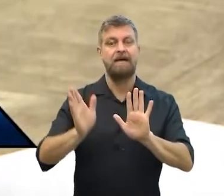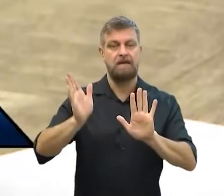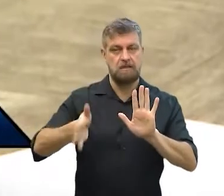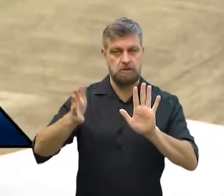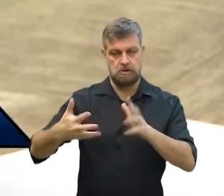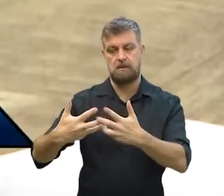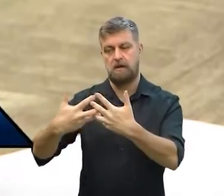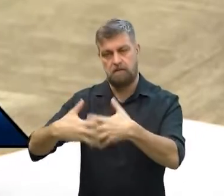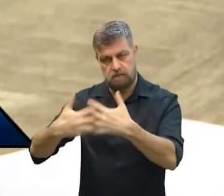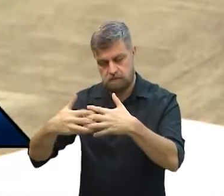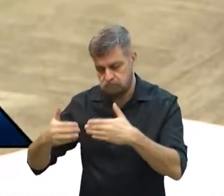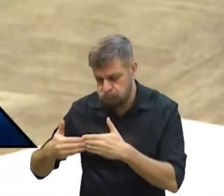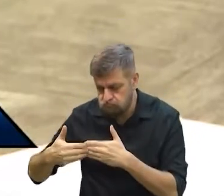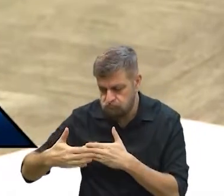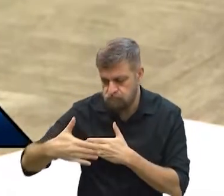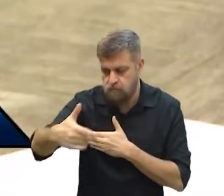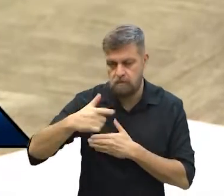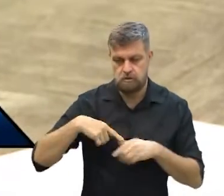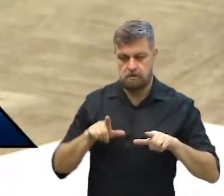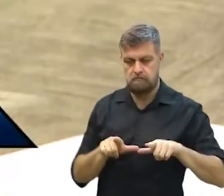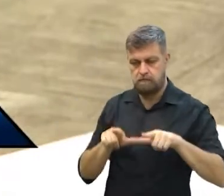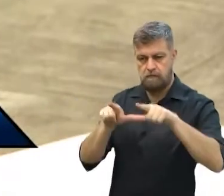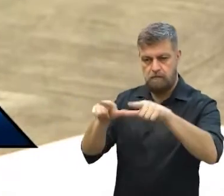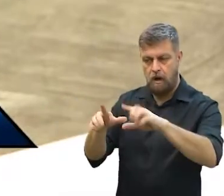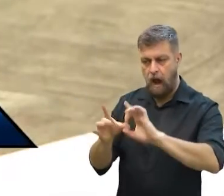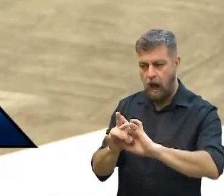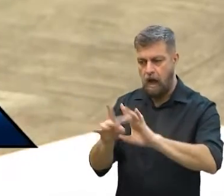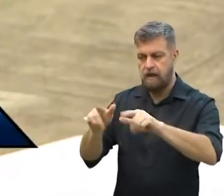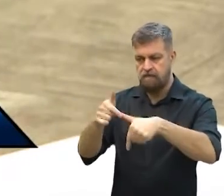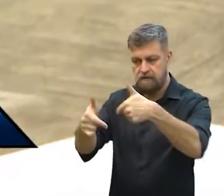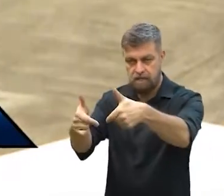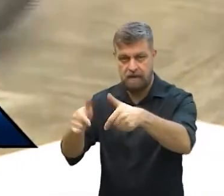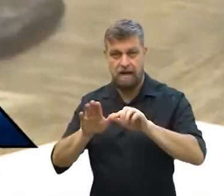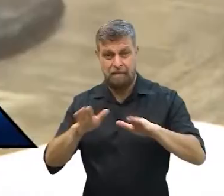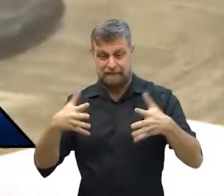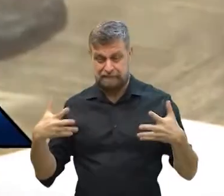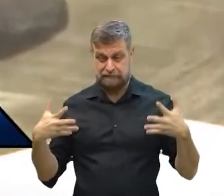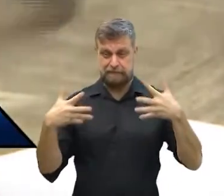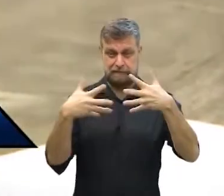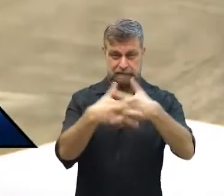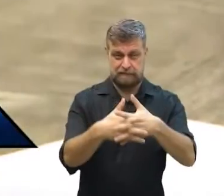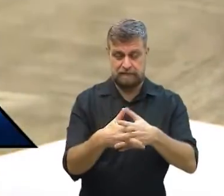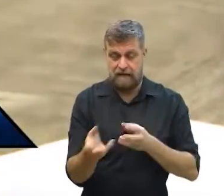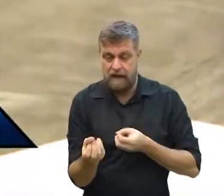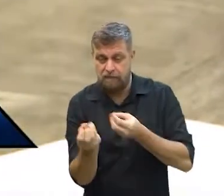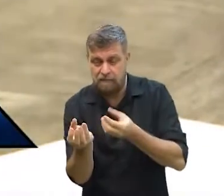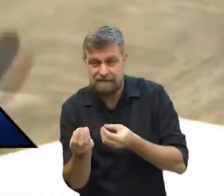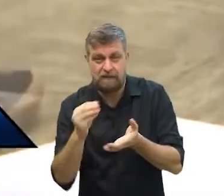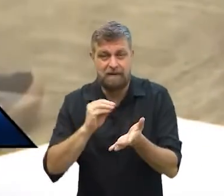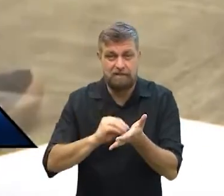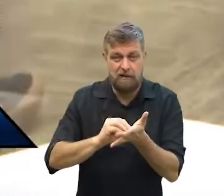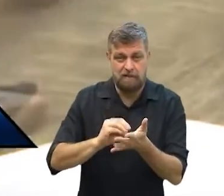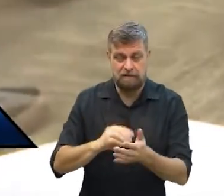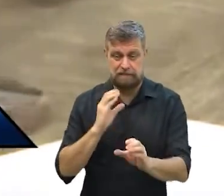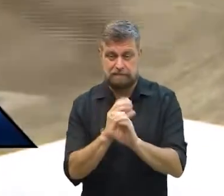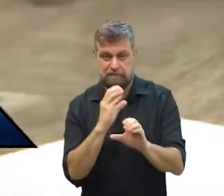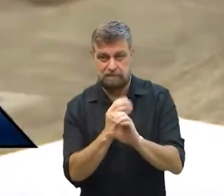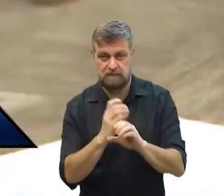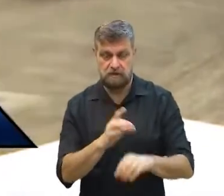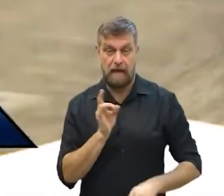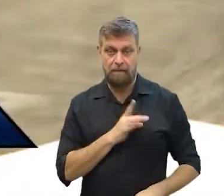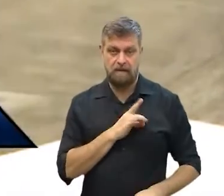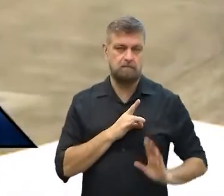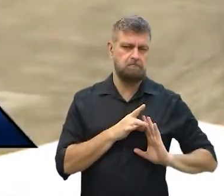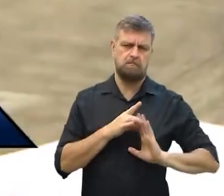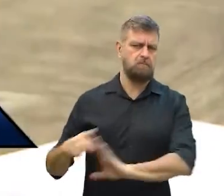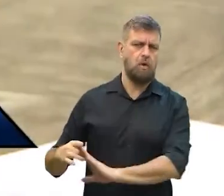já estava valendo, já estava sendo emitido alvarás, mas por conta desse distúrbio e da desinformação, alguns tinham medo.